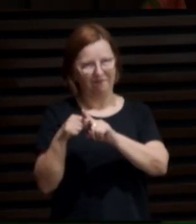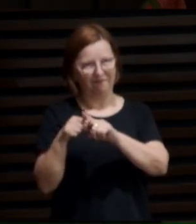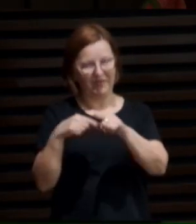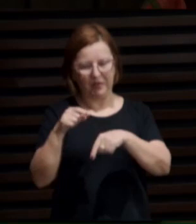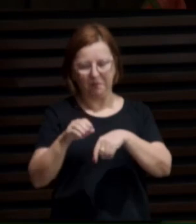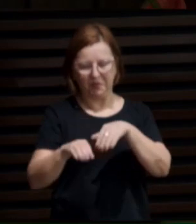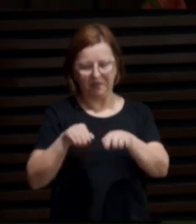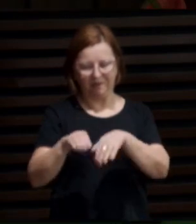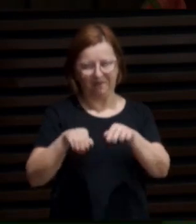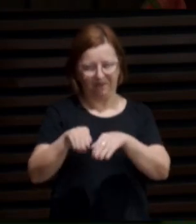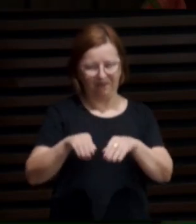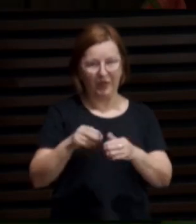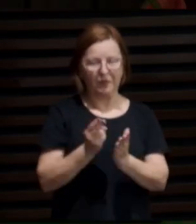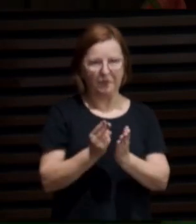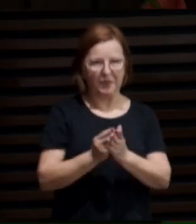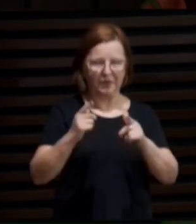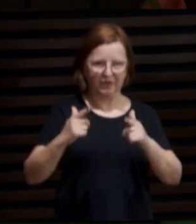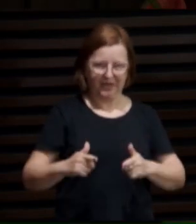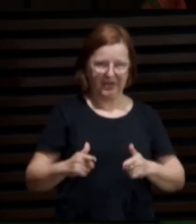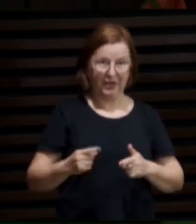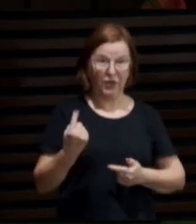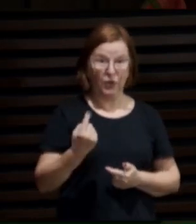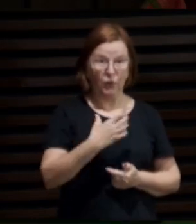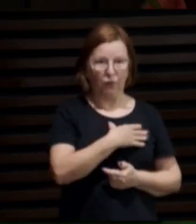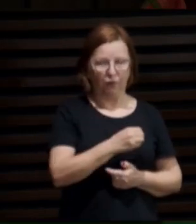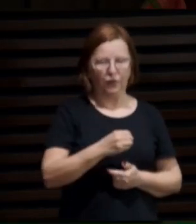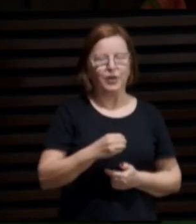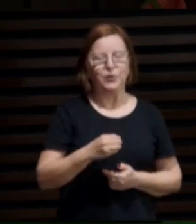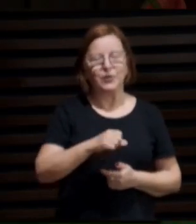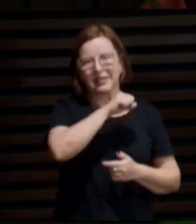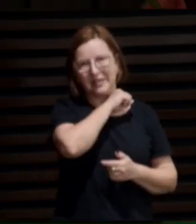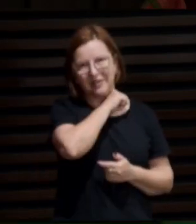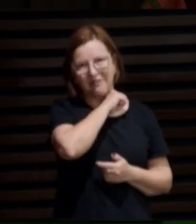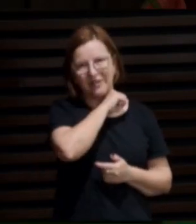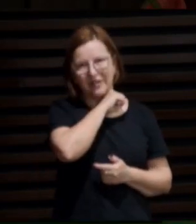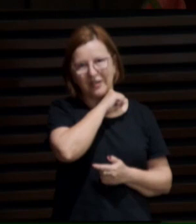O mesmo lugar, um filho sendo sacrificado, uma oferta sendo dada a